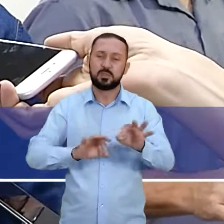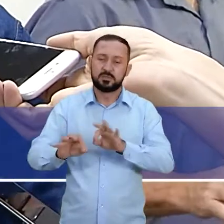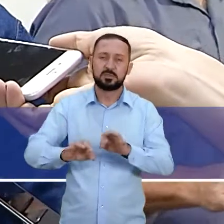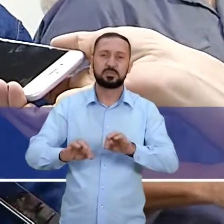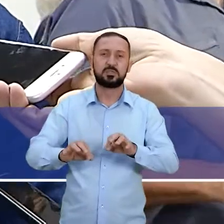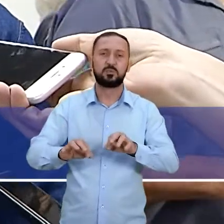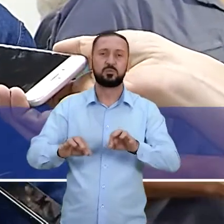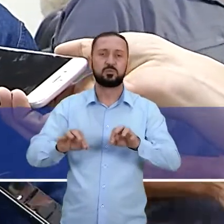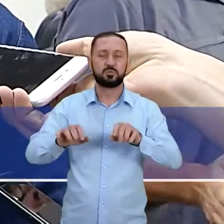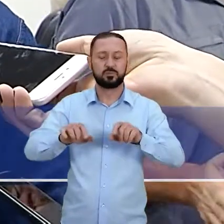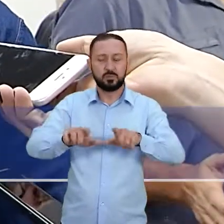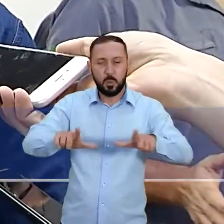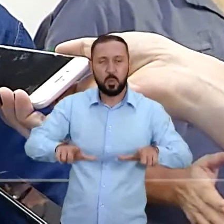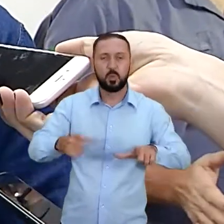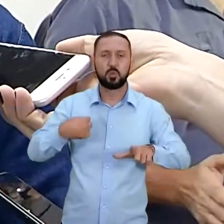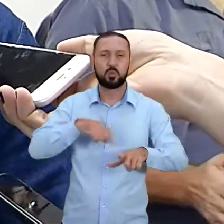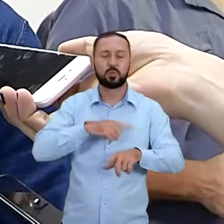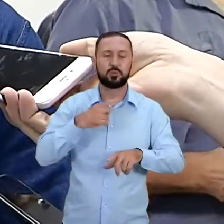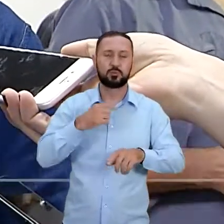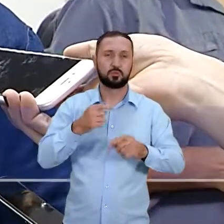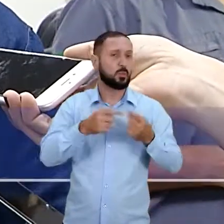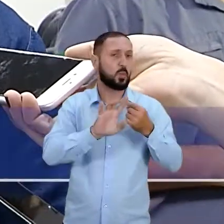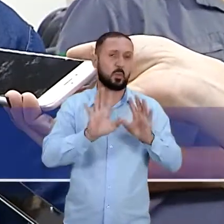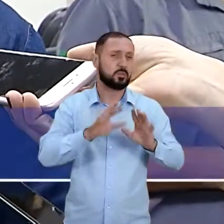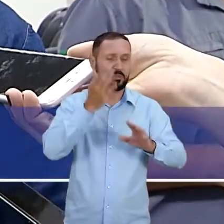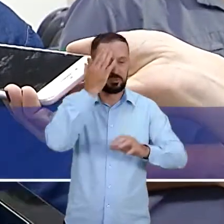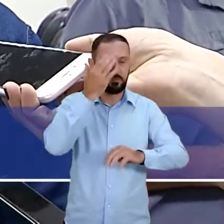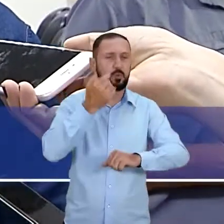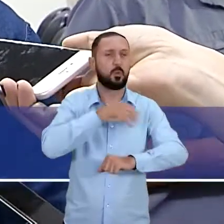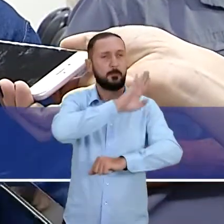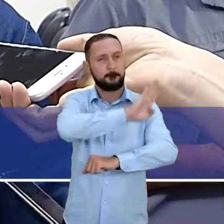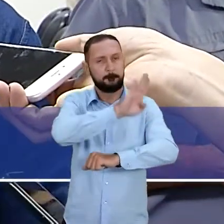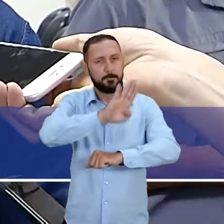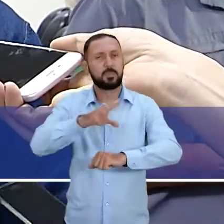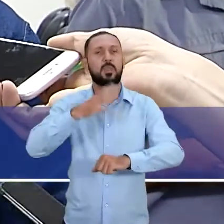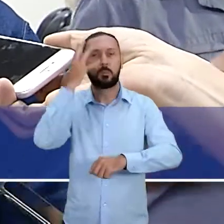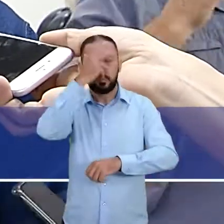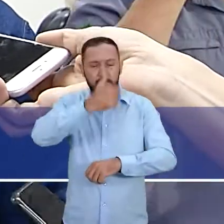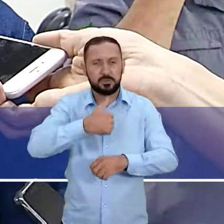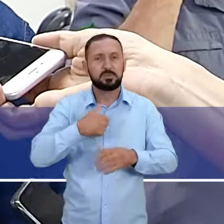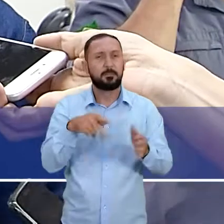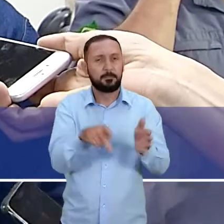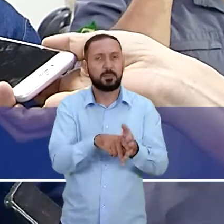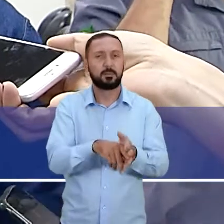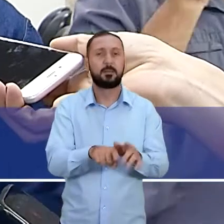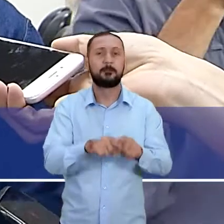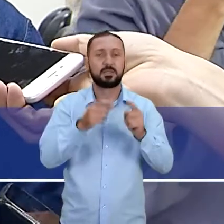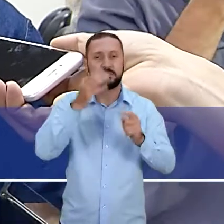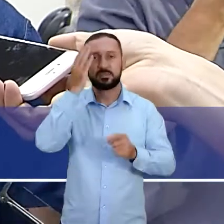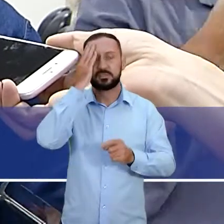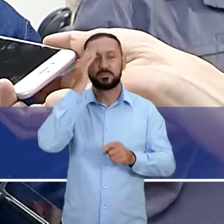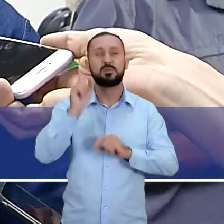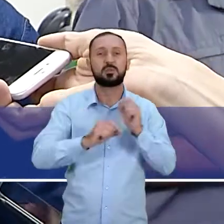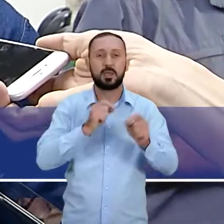regularização fundiária do parque. Nós não somos contra o parque está lá, tem belezas naturais, mas nós entendemos também que o produtor